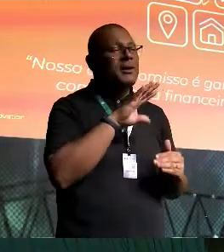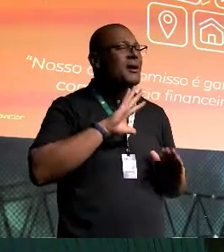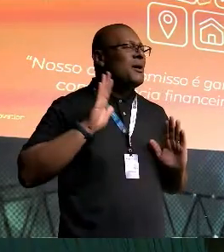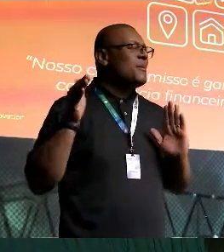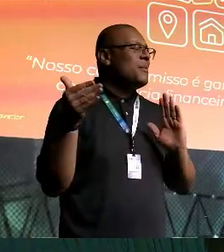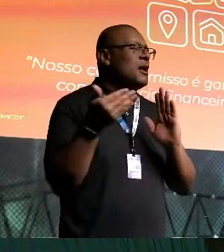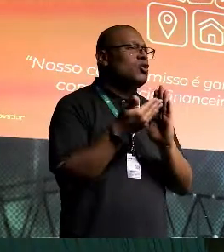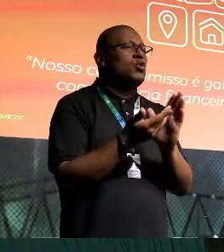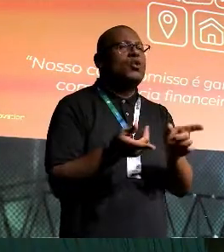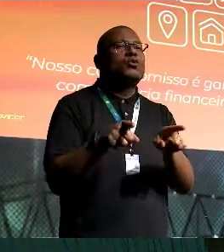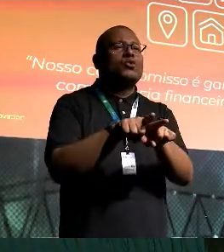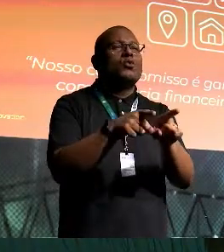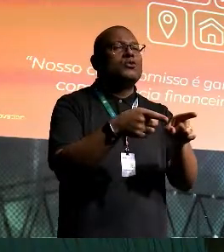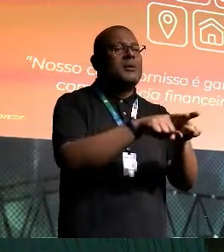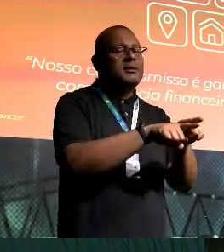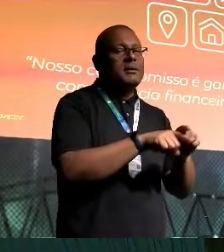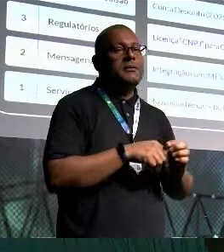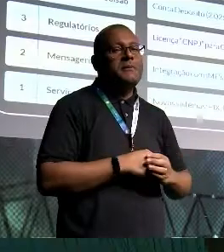os seus parceiros.